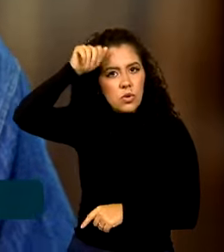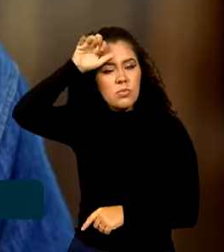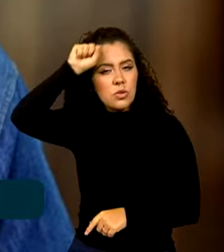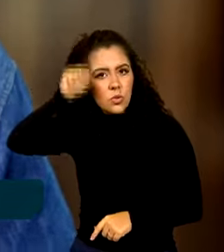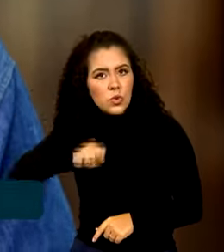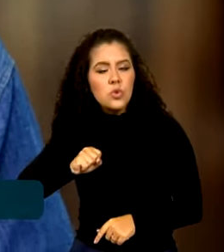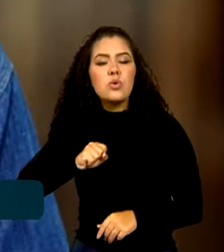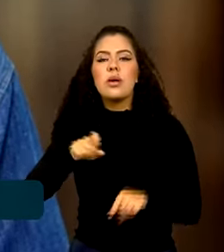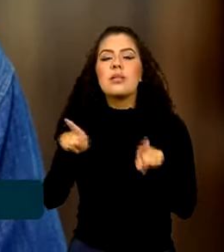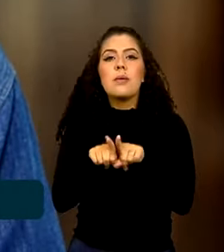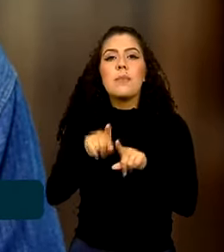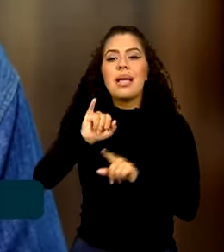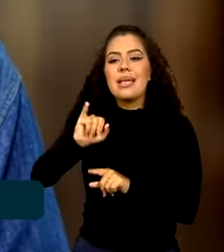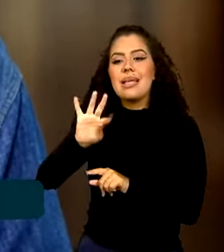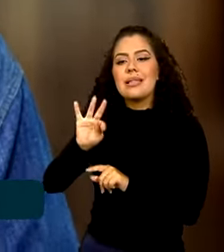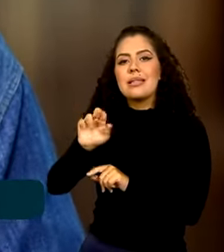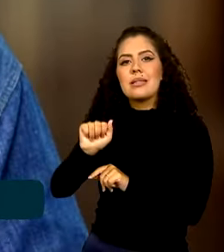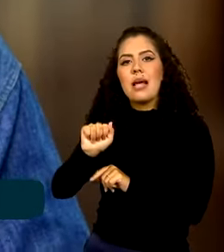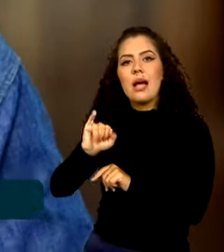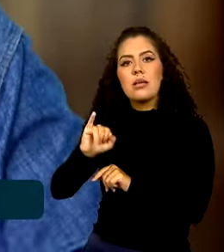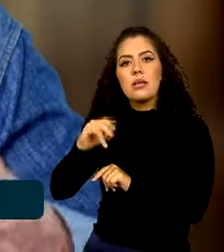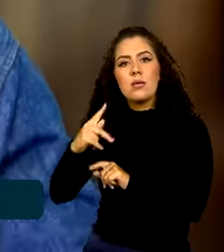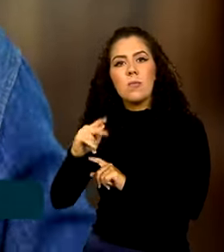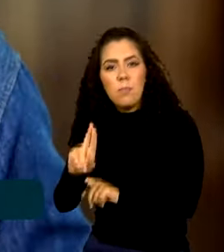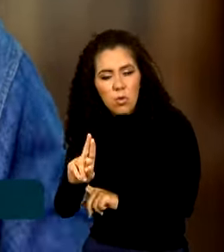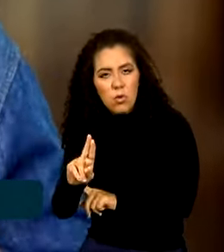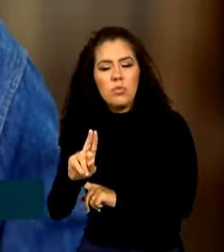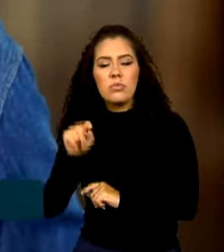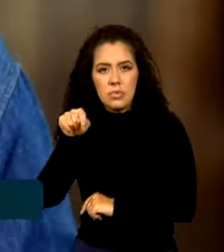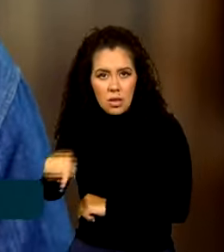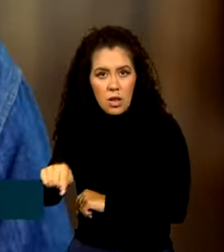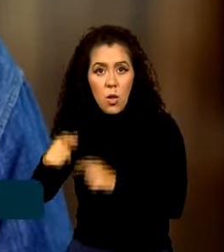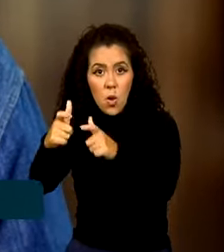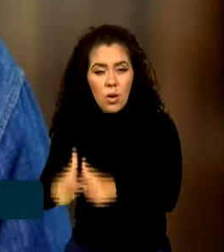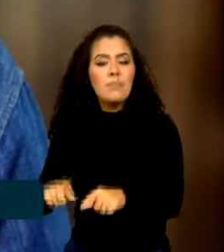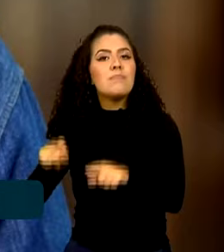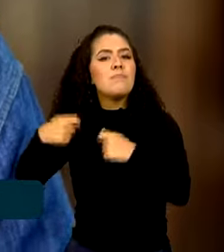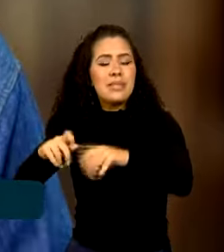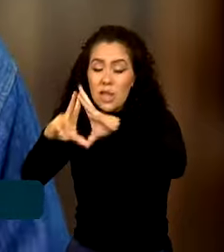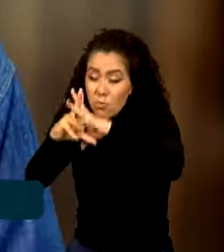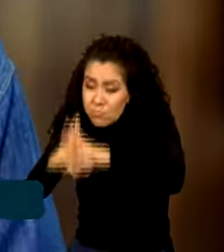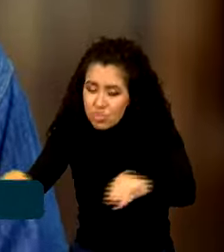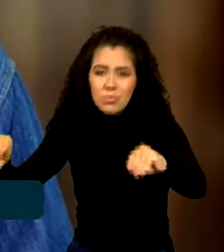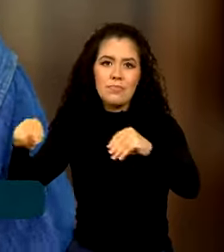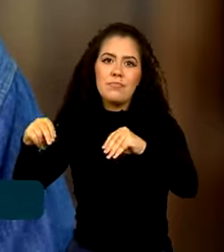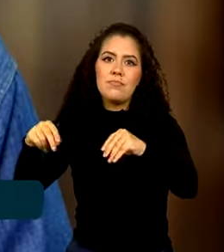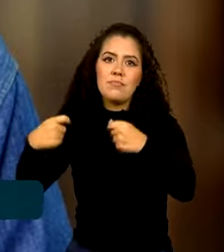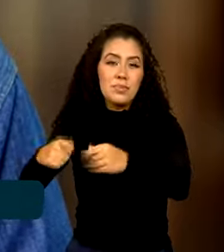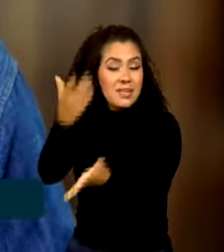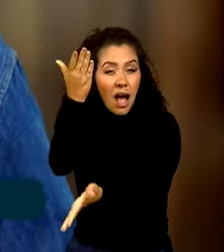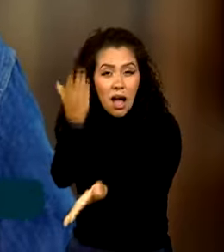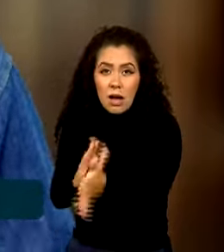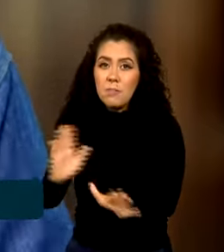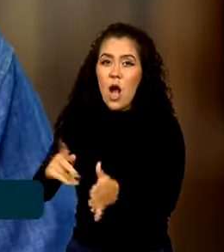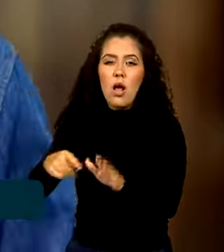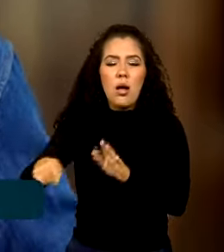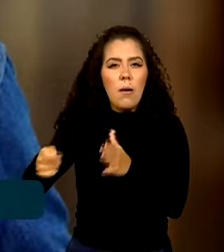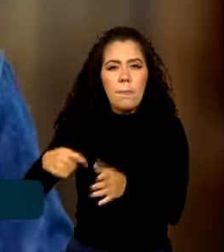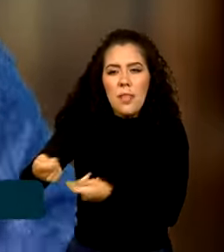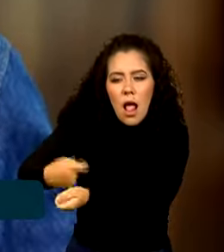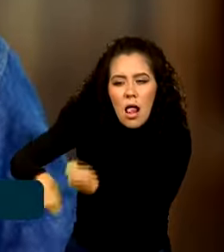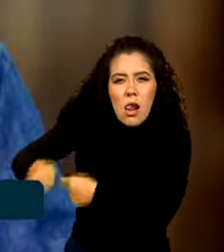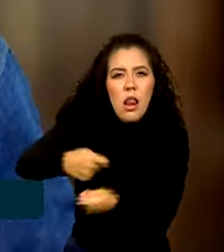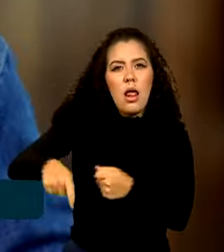muito importante a gente ter noção sabe que nós precisamos combater muito o tráfico de armas o tráfico de droga o tráfico de